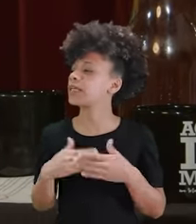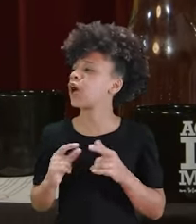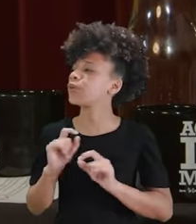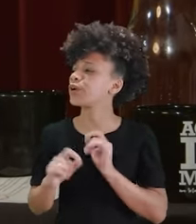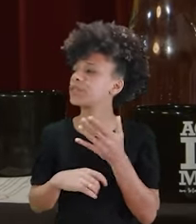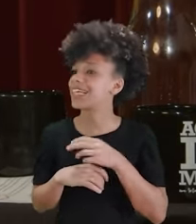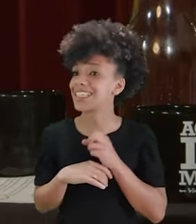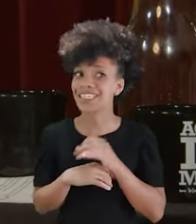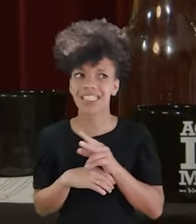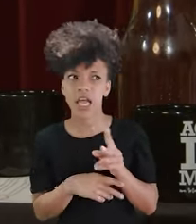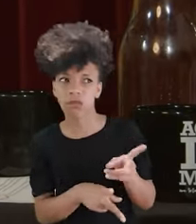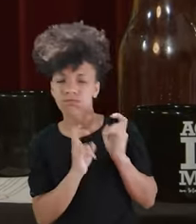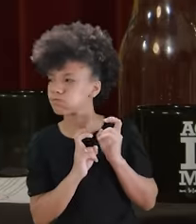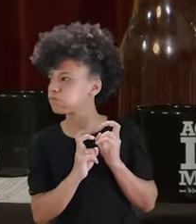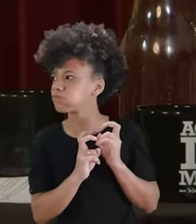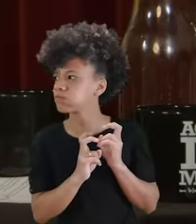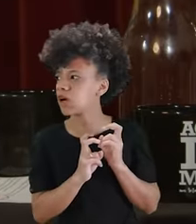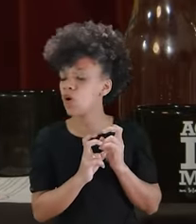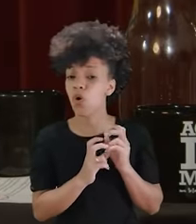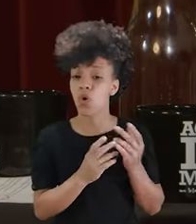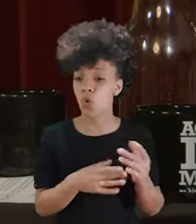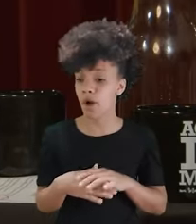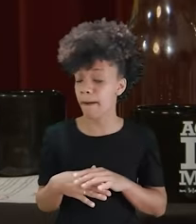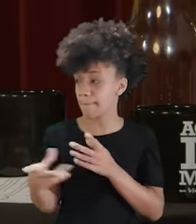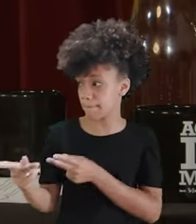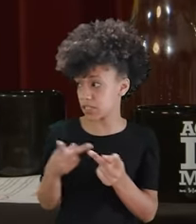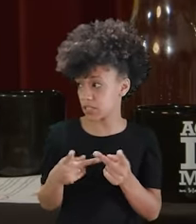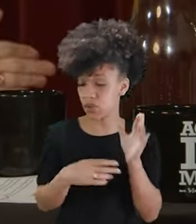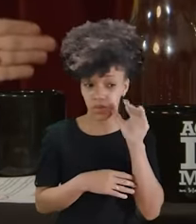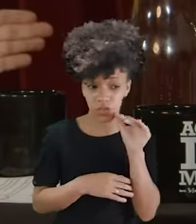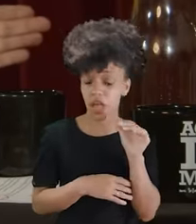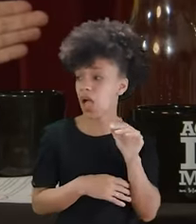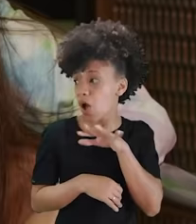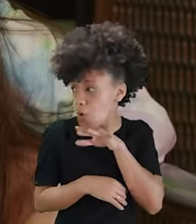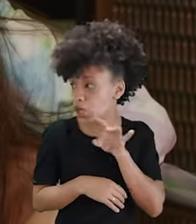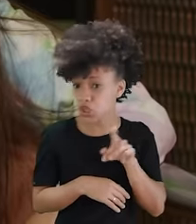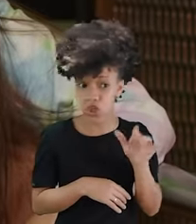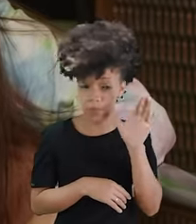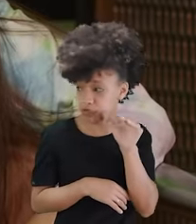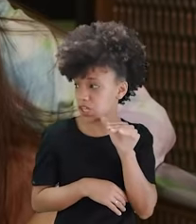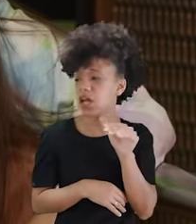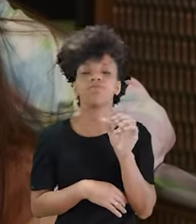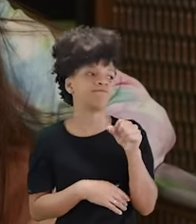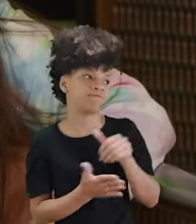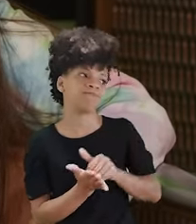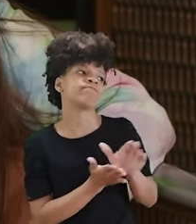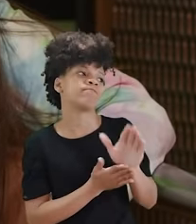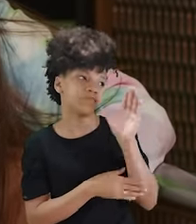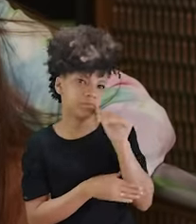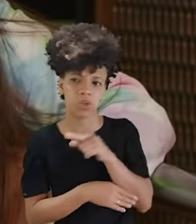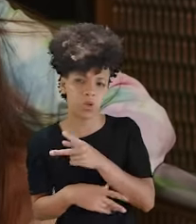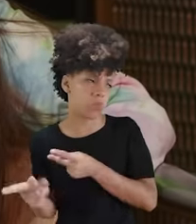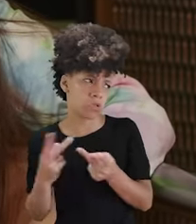tal não sei o quê e aí se pega no flagra um passageiro como tripulante da ruim só praticante sopra tripulantes